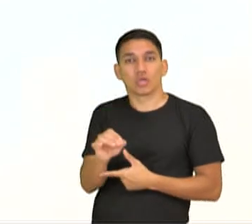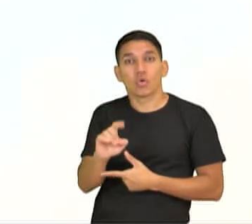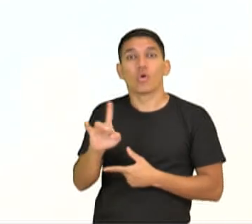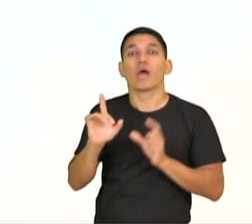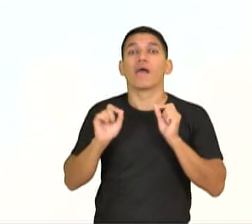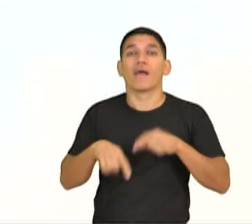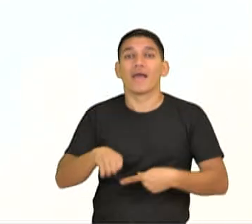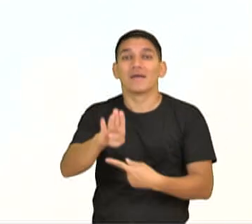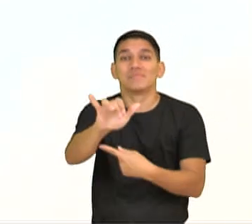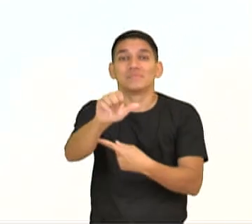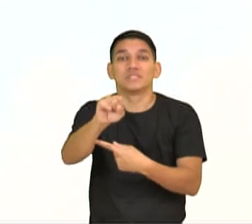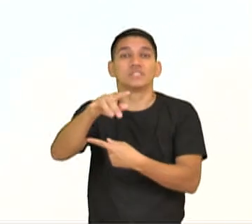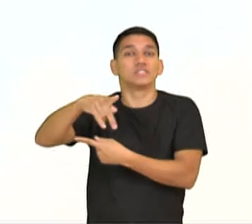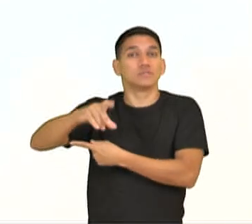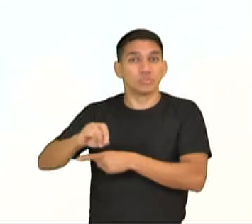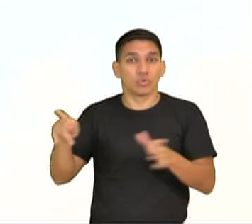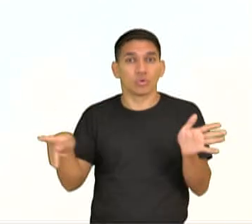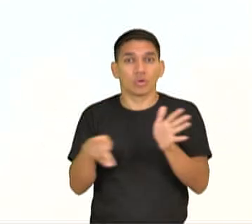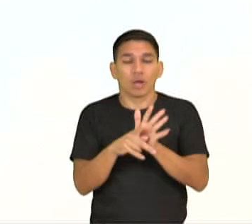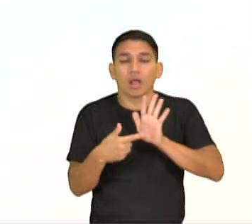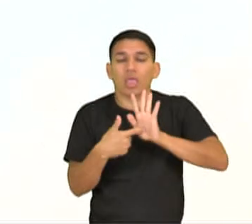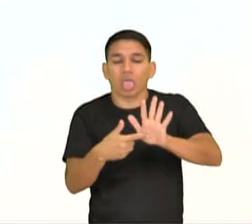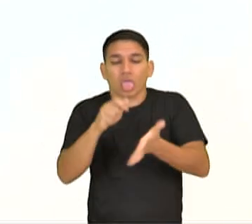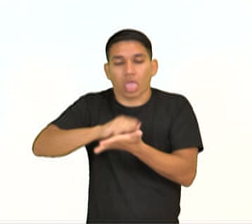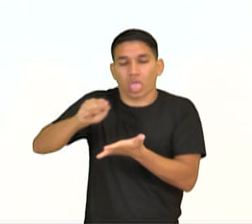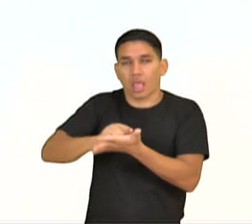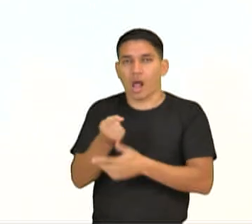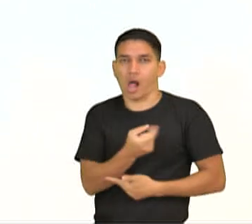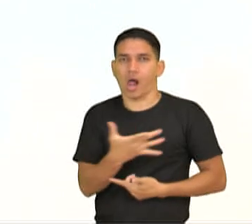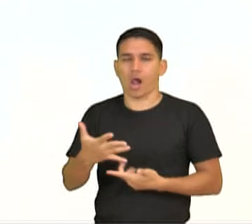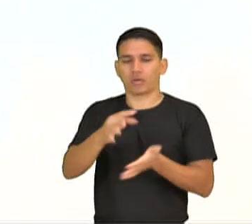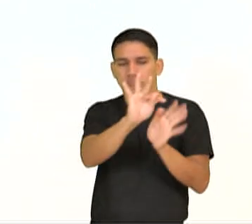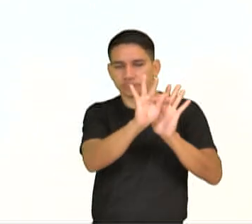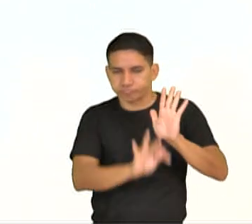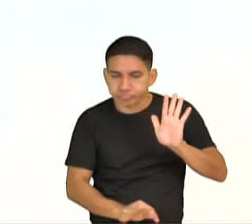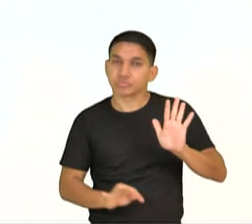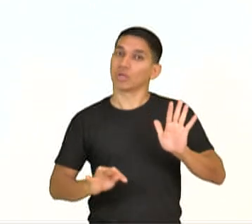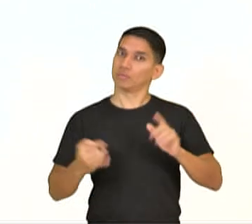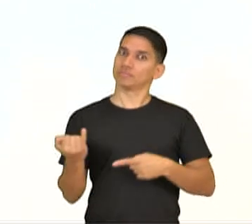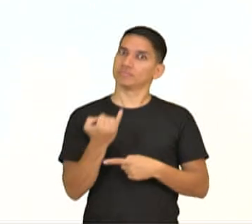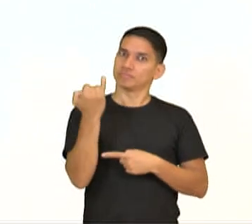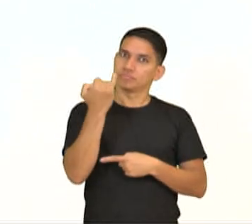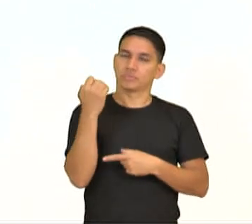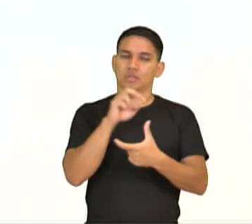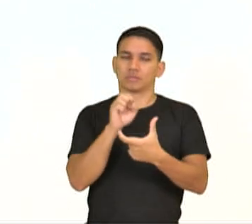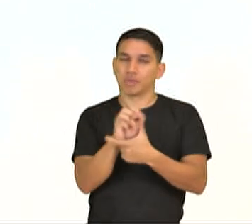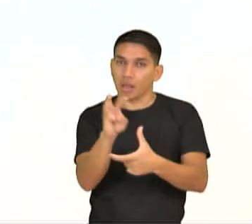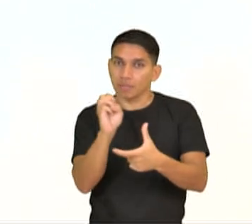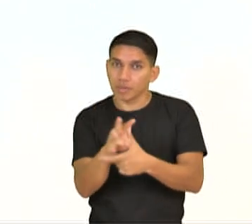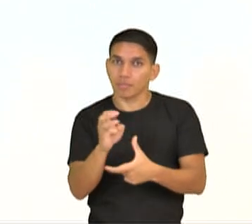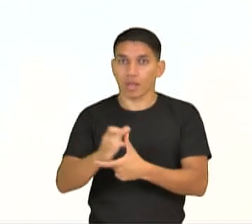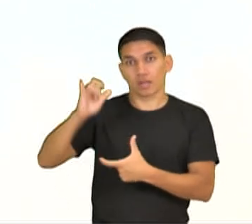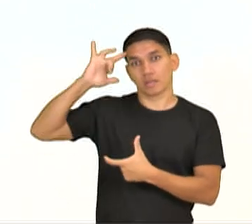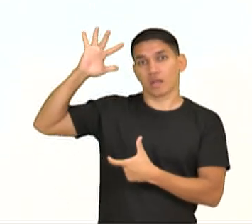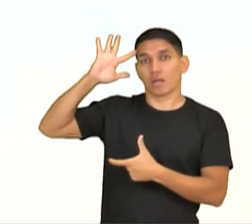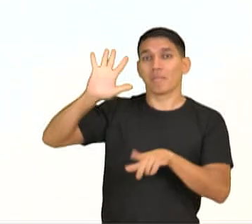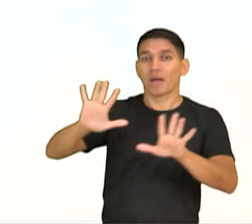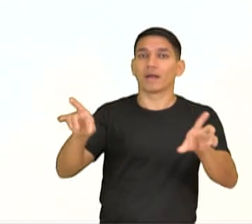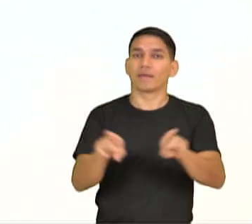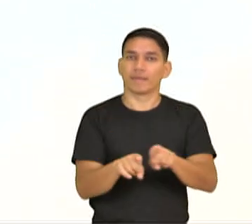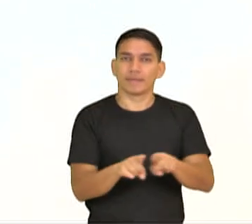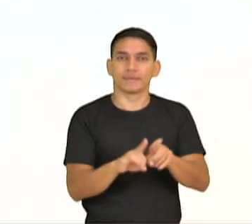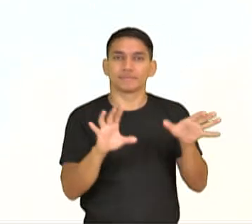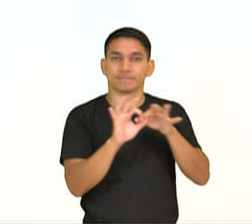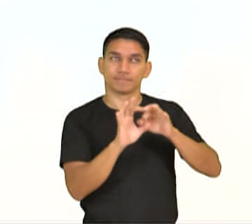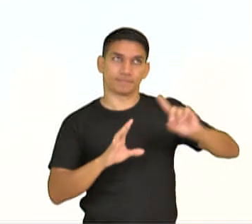que escreveu algumas obras muito importantes sobre o aspecto teológico, mas também sobre o aspecto filosófico. E